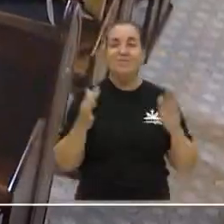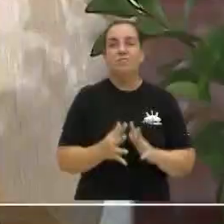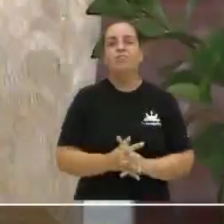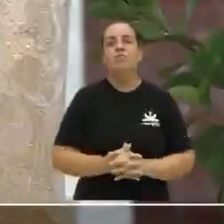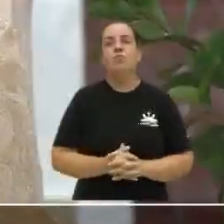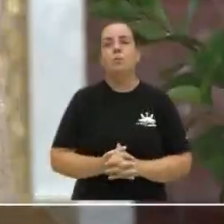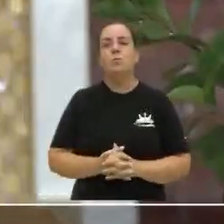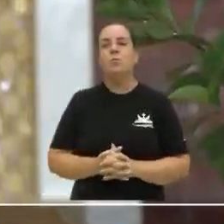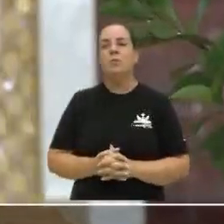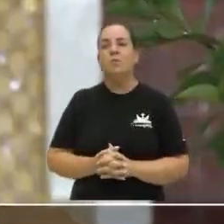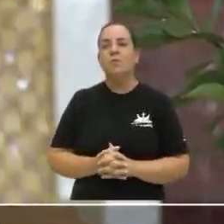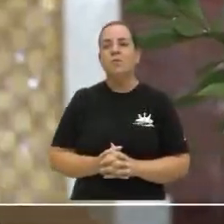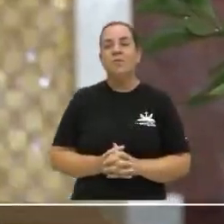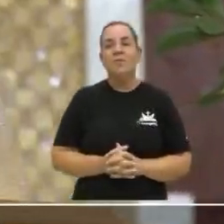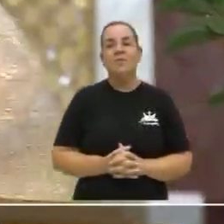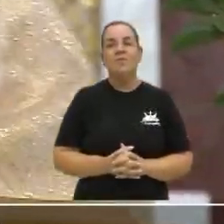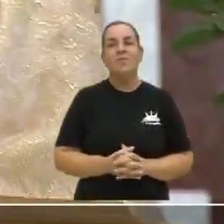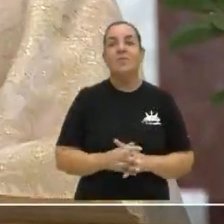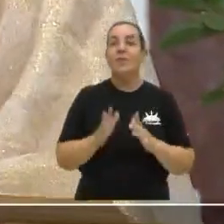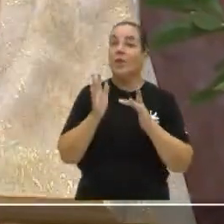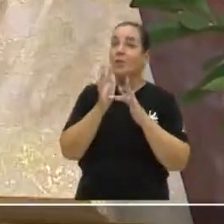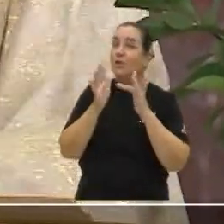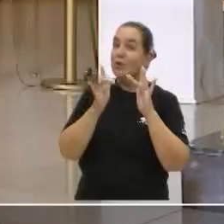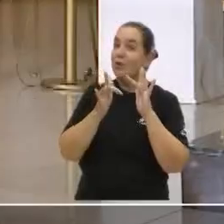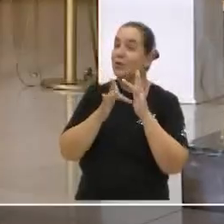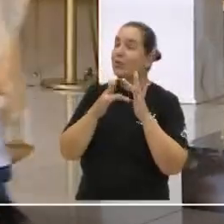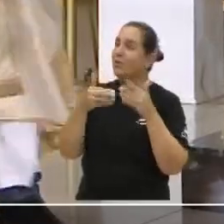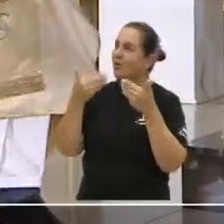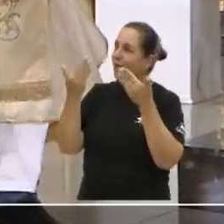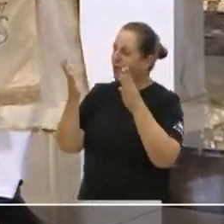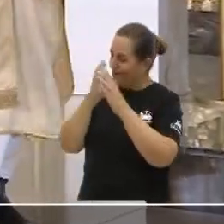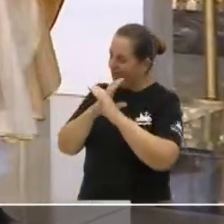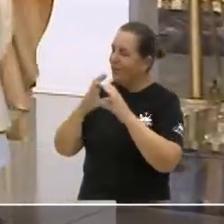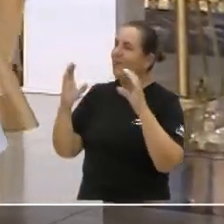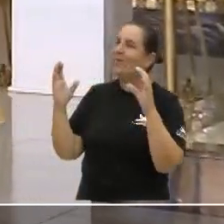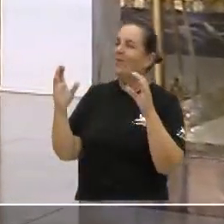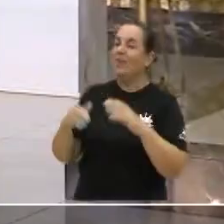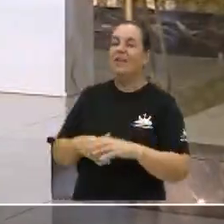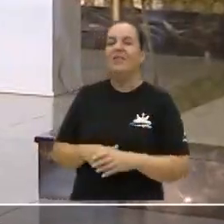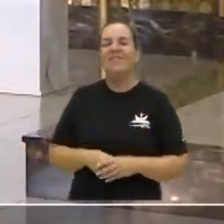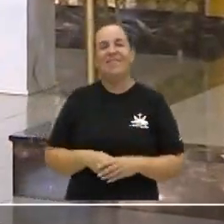Amém. Jesus, eu confio em vós, cantemos.